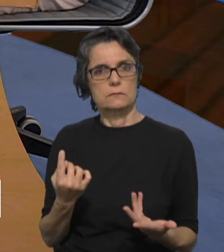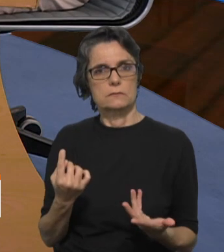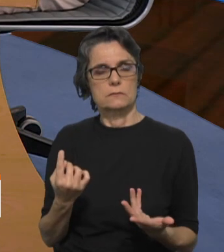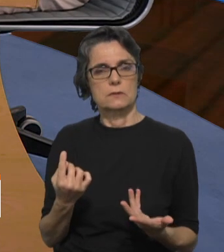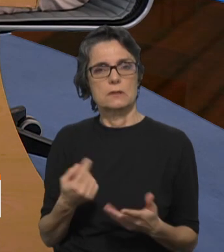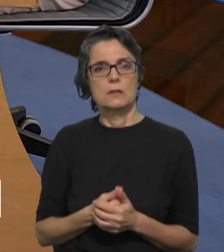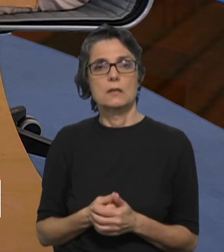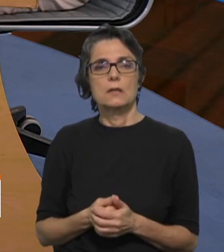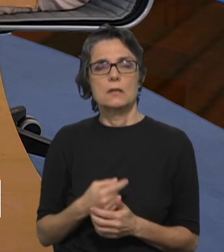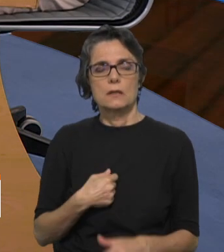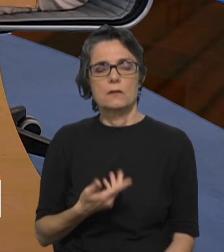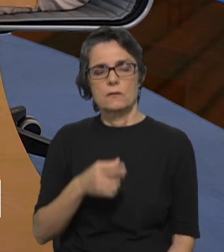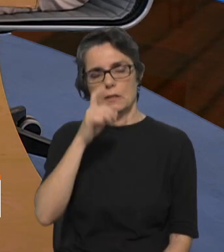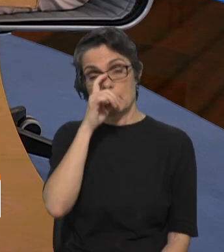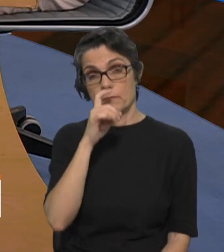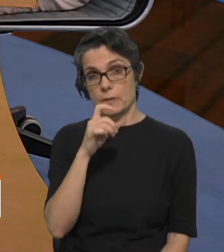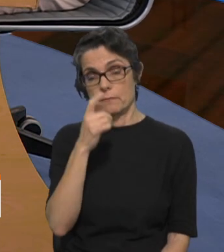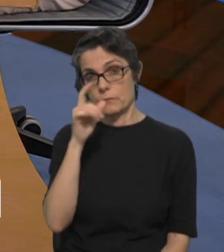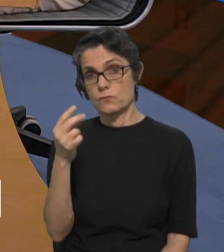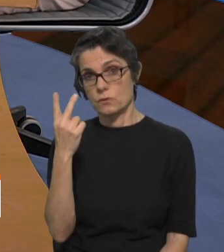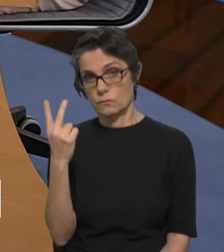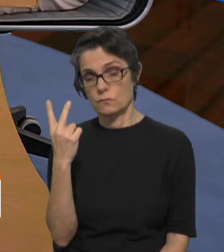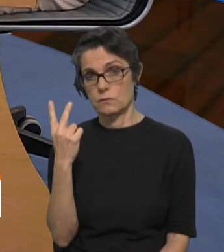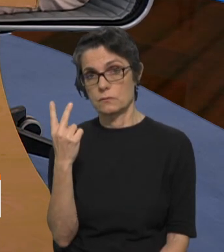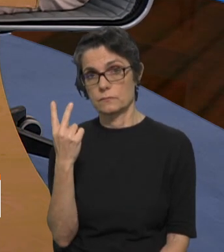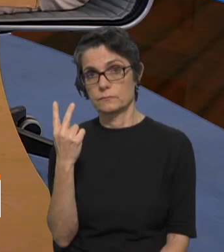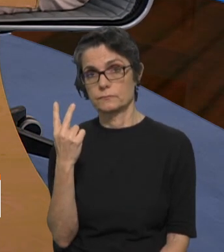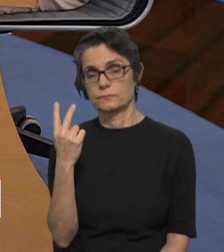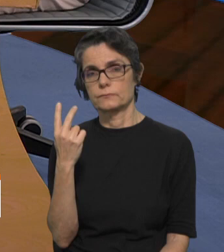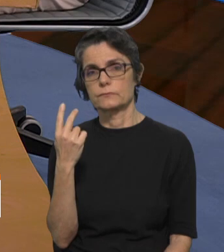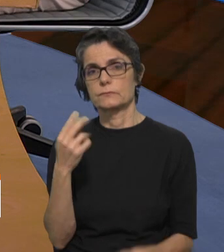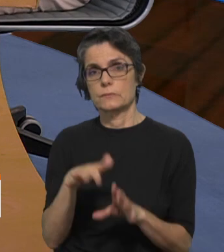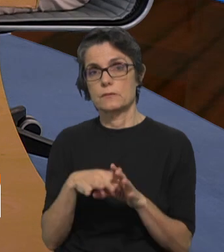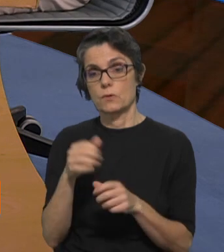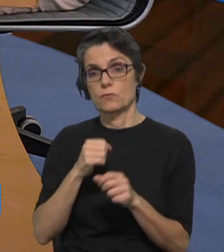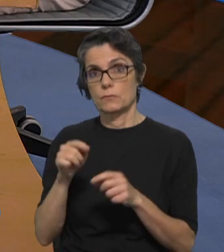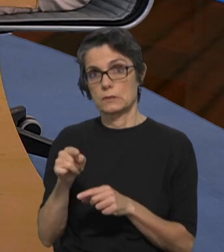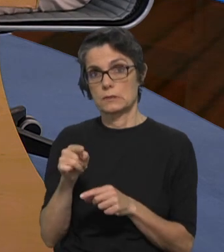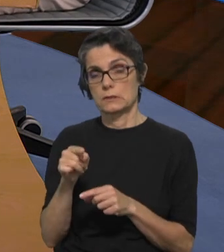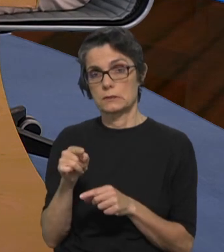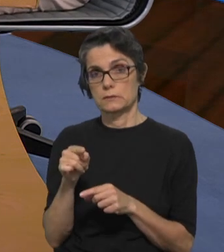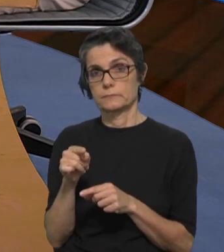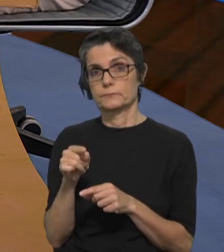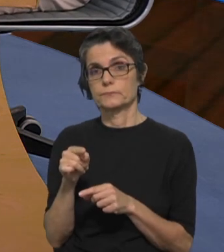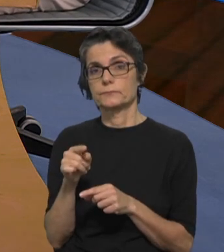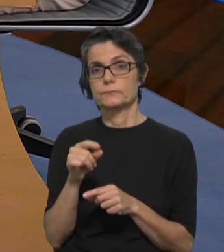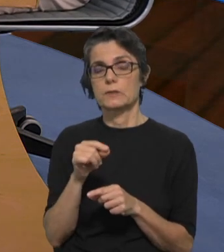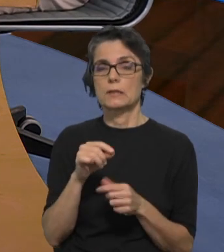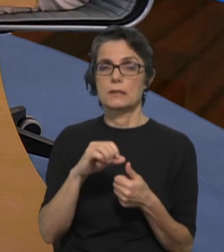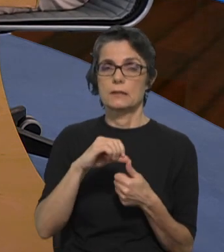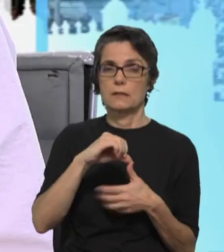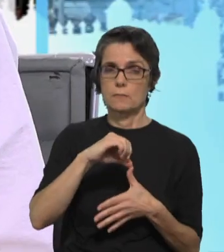e tivemos aqui duas pessoas que foram participantes deste movimento, que viviam numa realidade na América do Sul